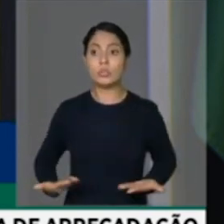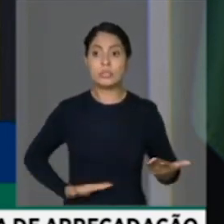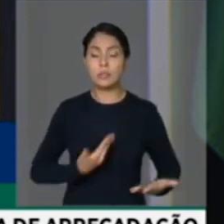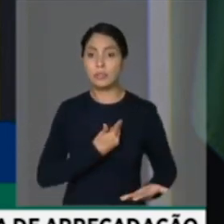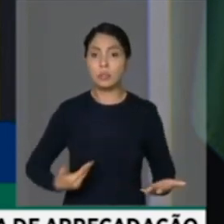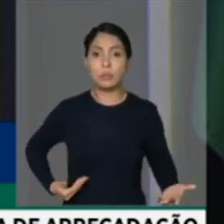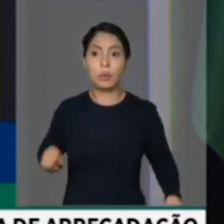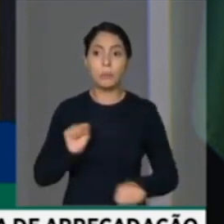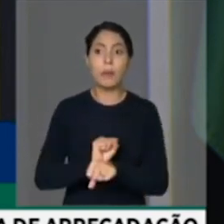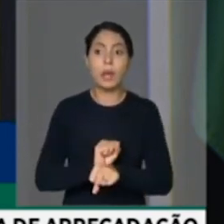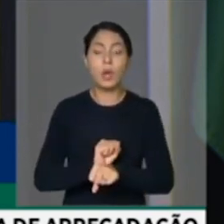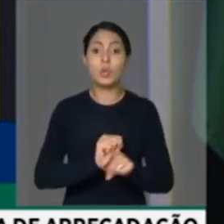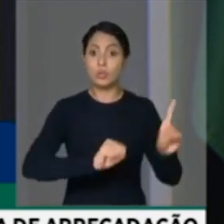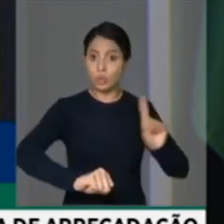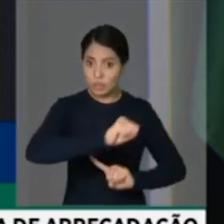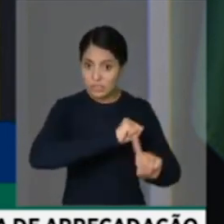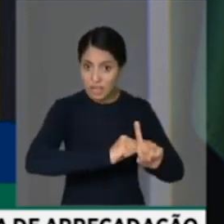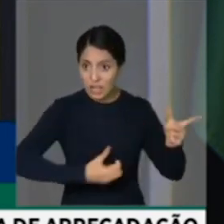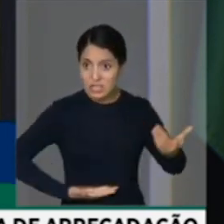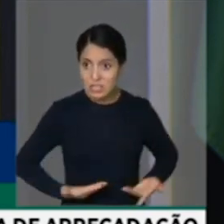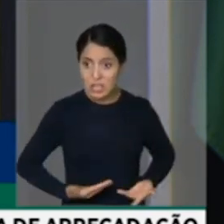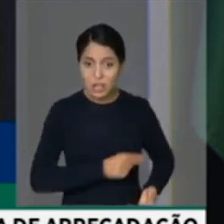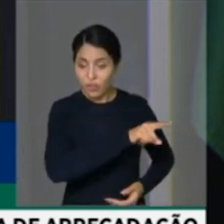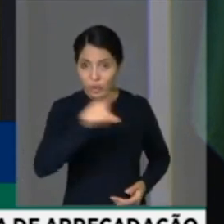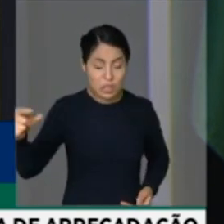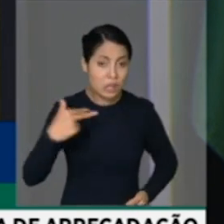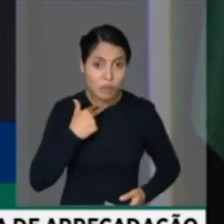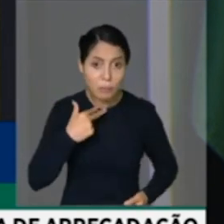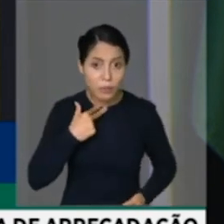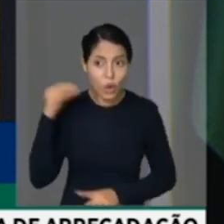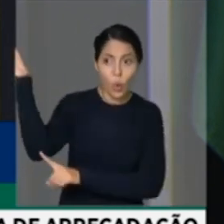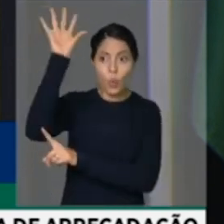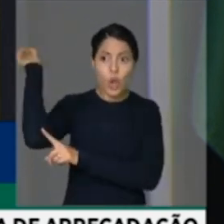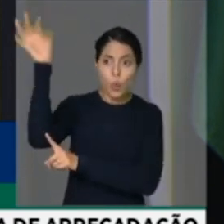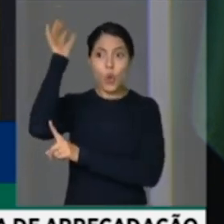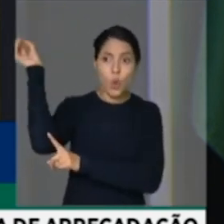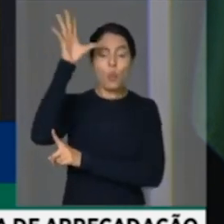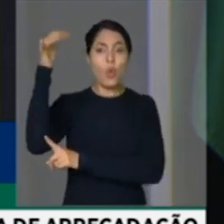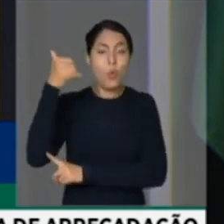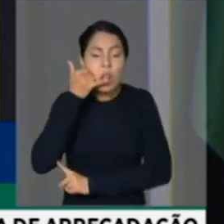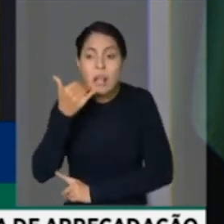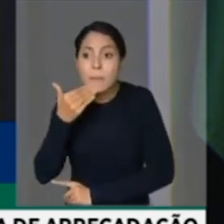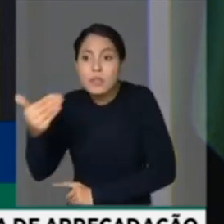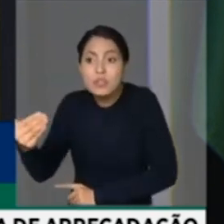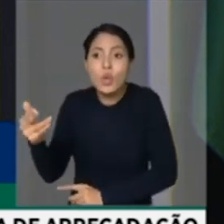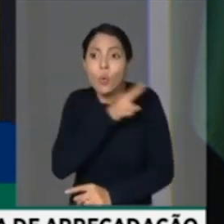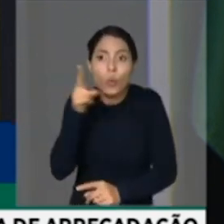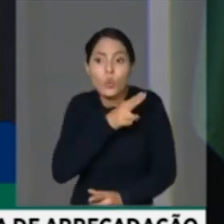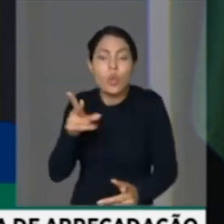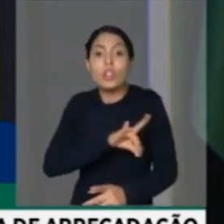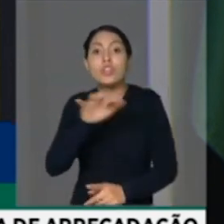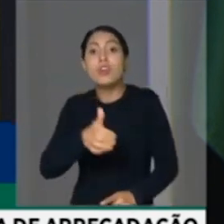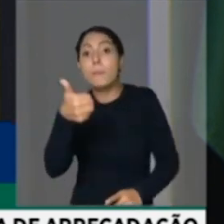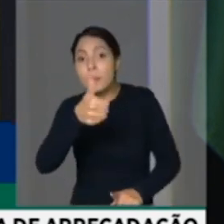todos os serviços de assistência social. Isso significa que você não vai poder chamar uma ambulância de emergência se você sofrer um acidente no dia